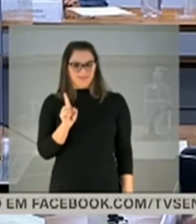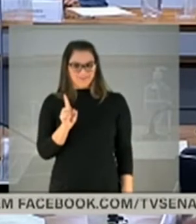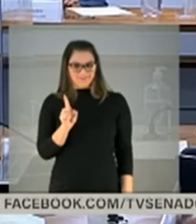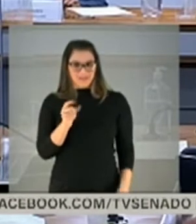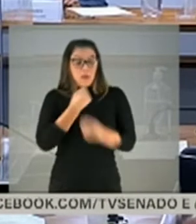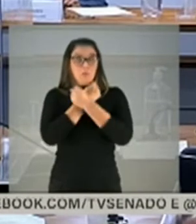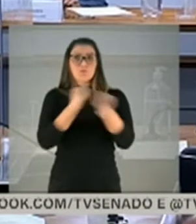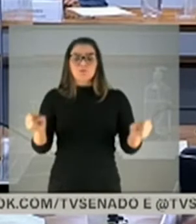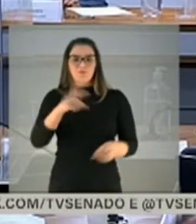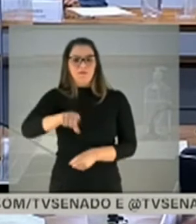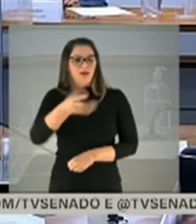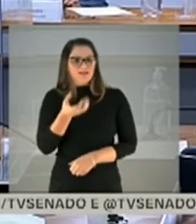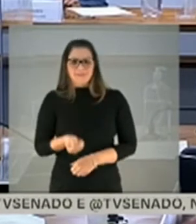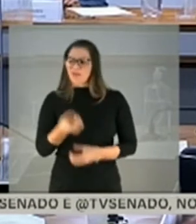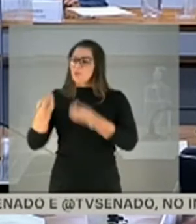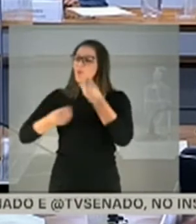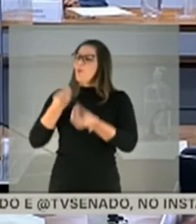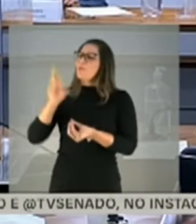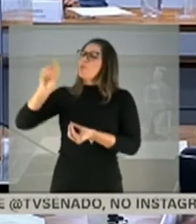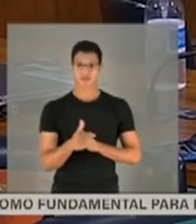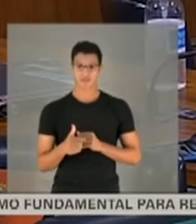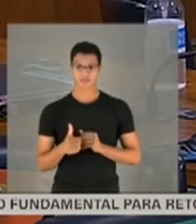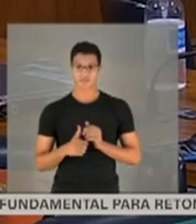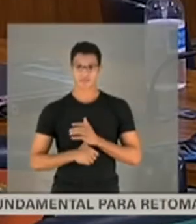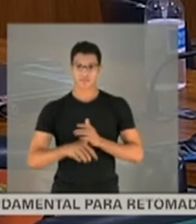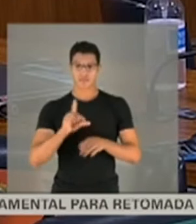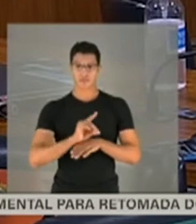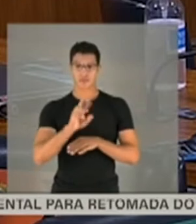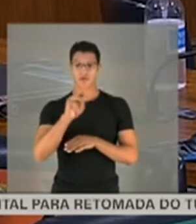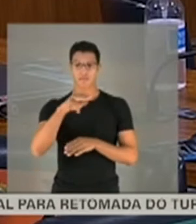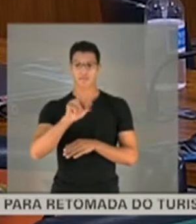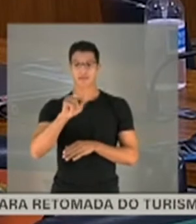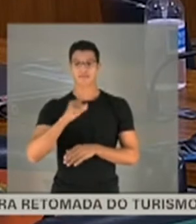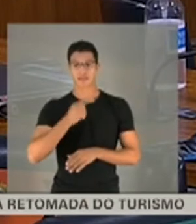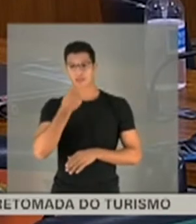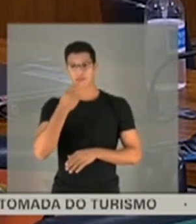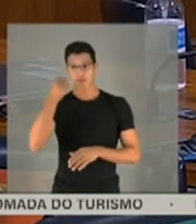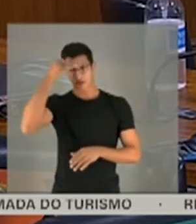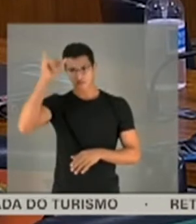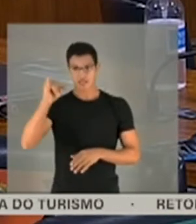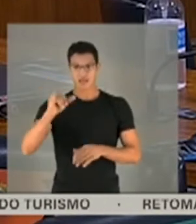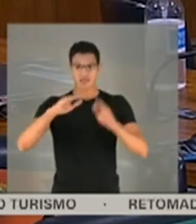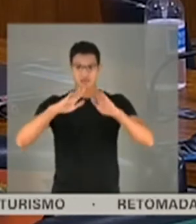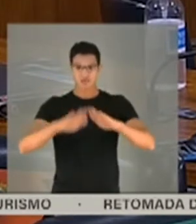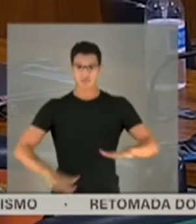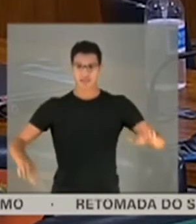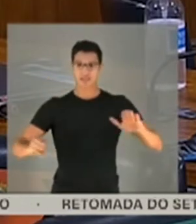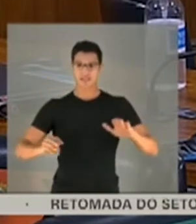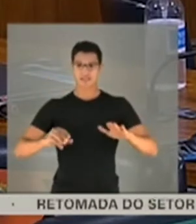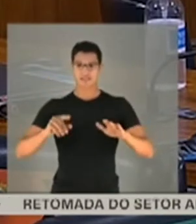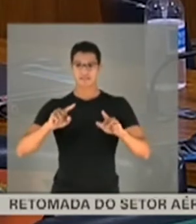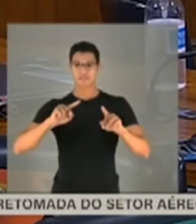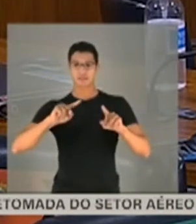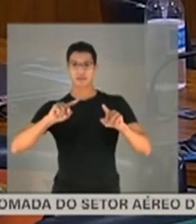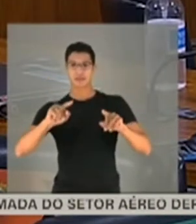Inadmissível não usar. Então, como é que não responde objetivamente? Doutora Mayra, tem alguma medicação para evitar que uma criança contraia o